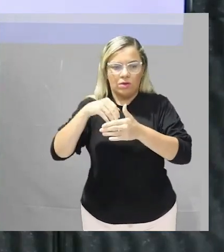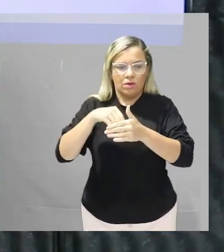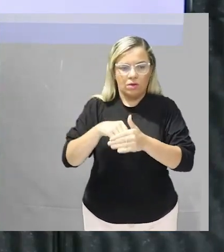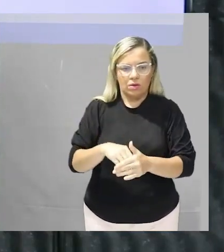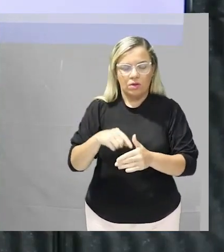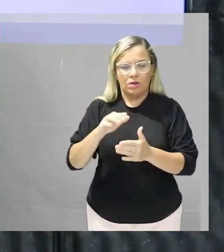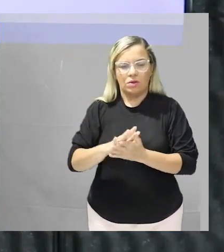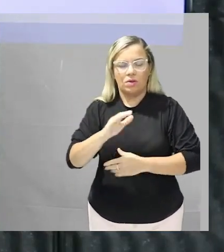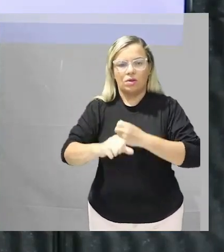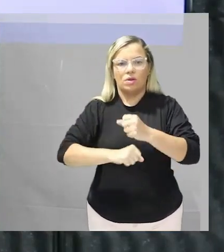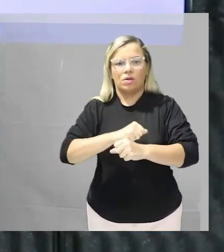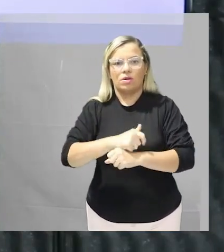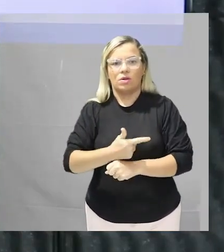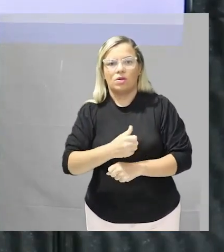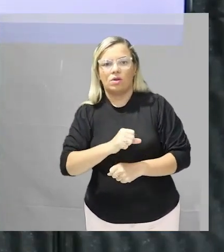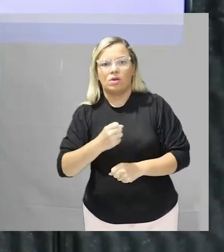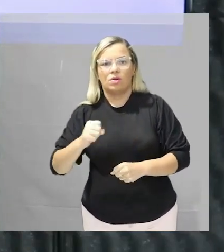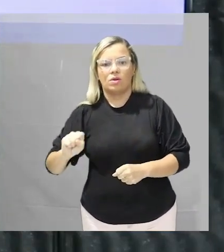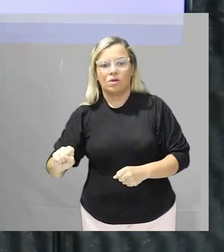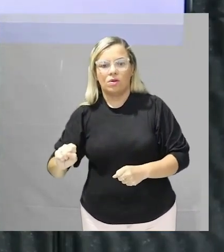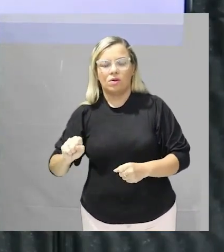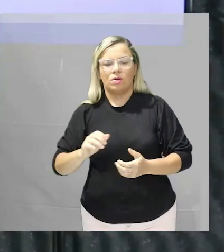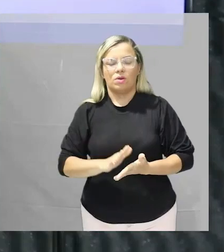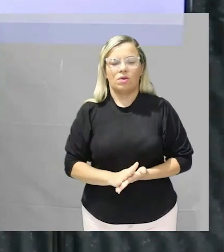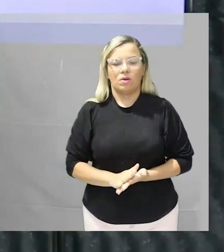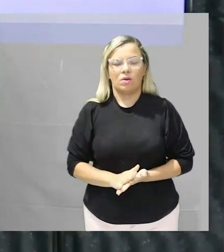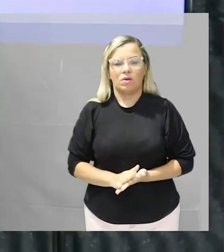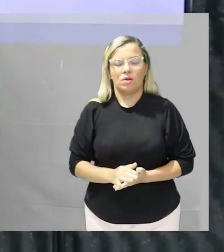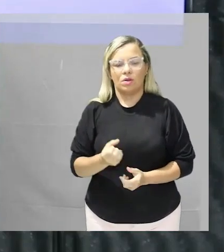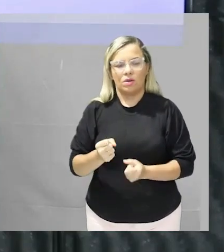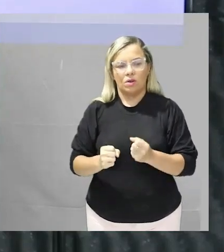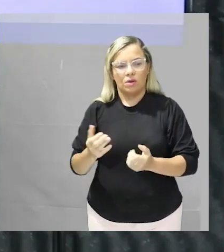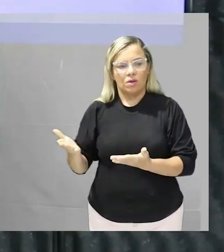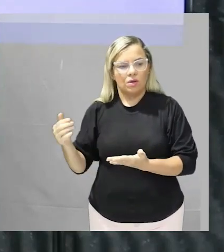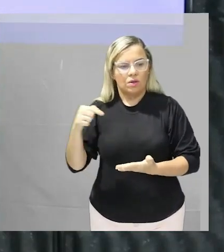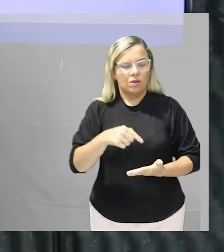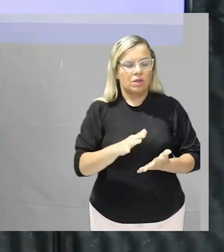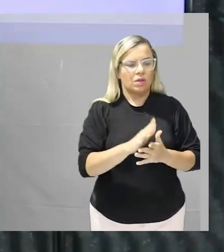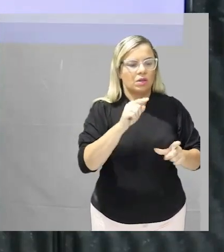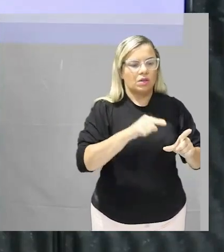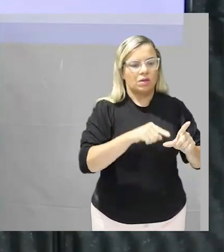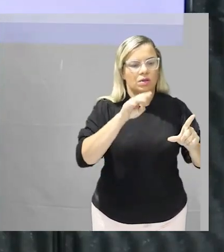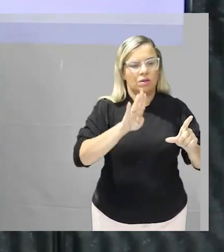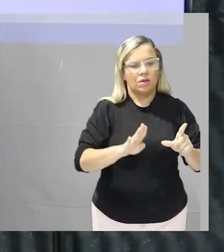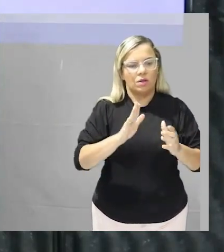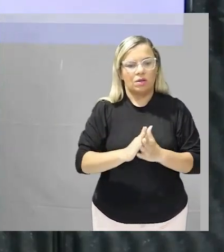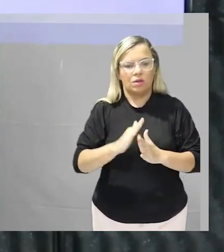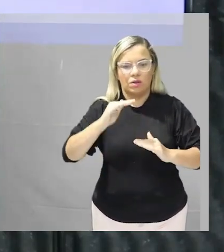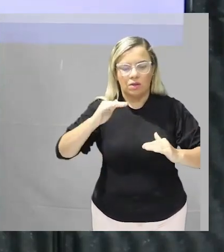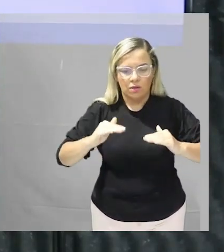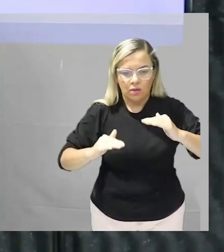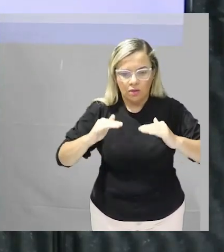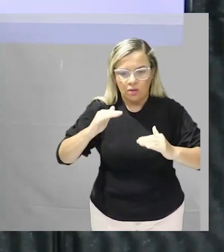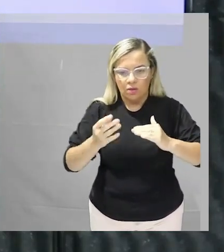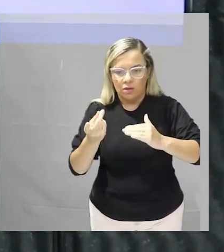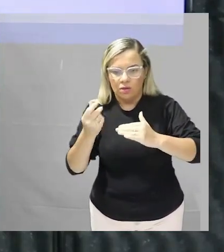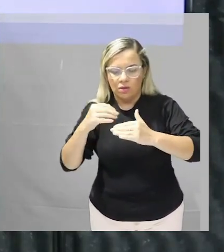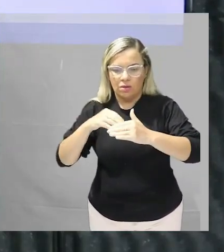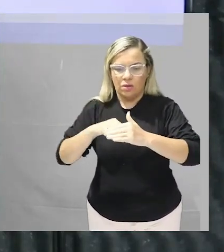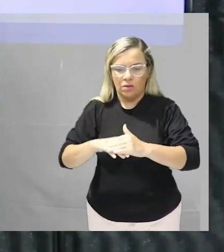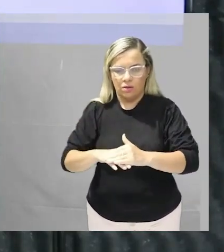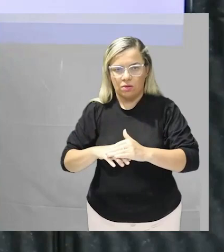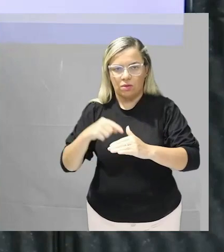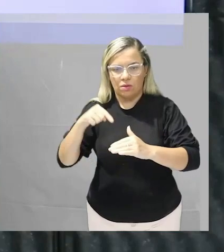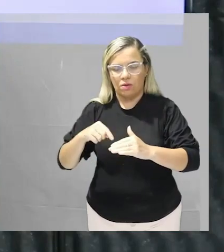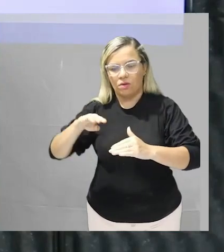investimentos para esse ano de 2018 no setor e na letra b a média aritmética de